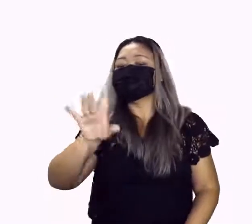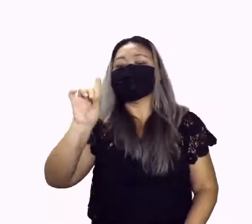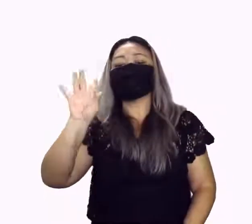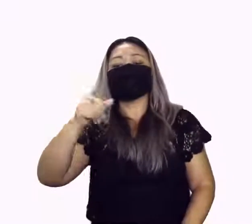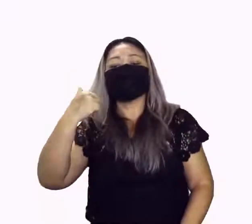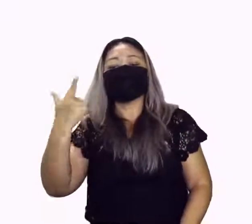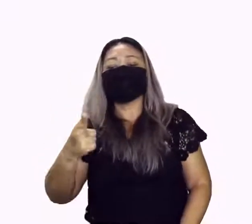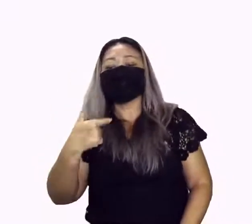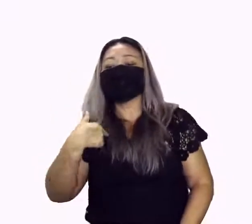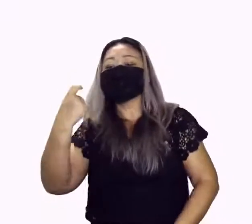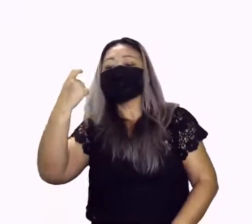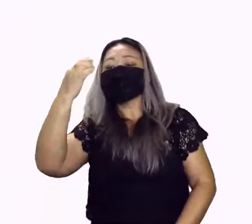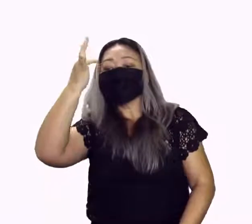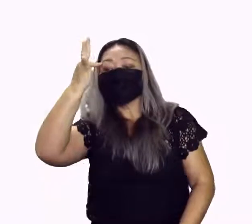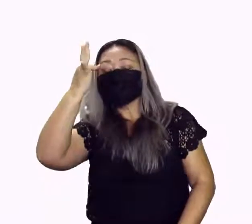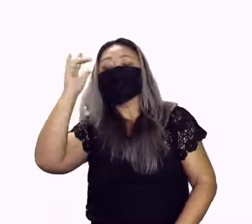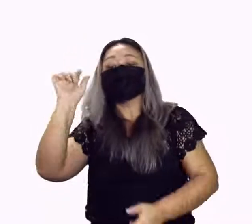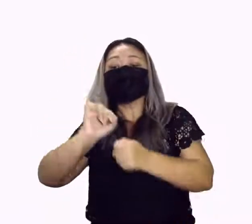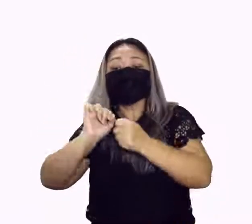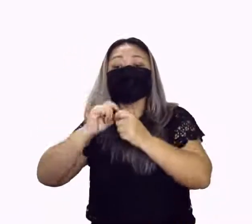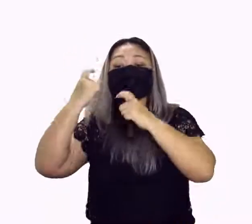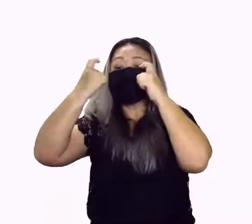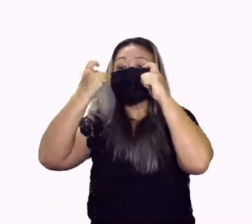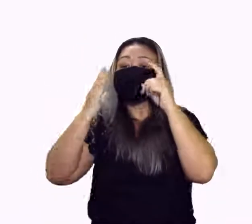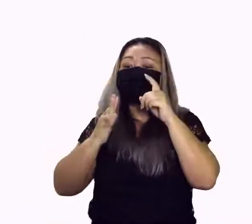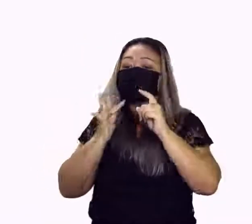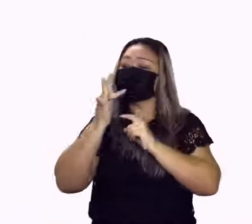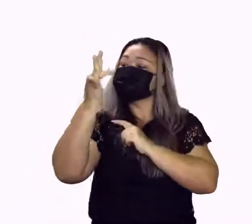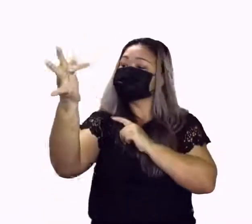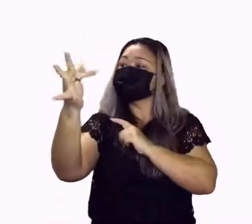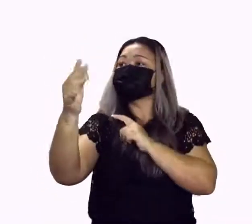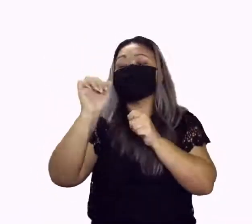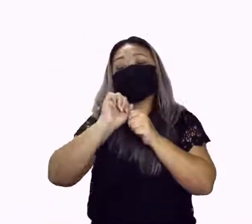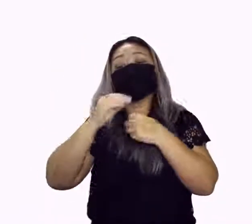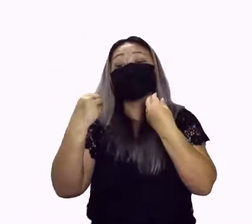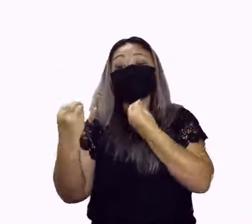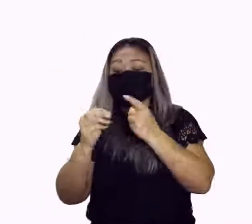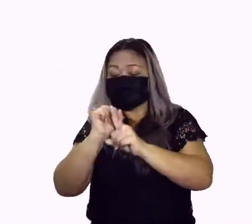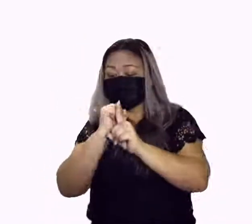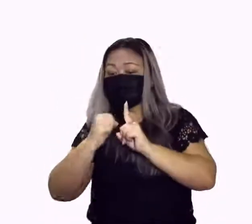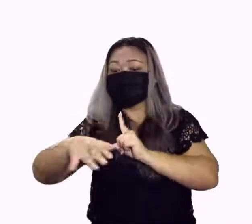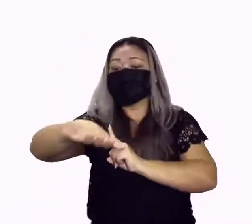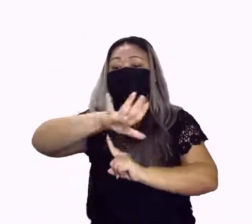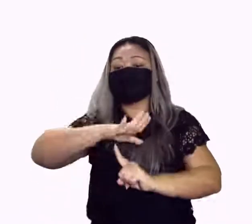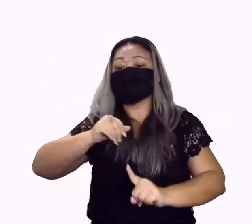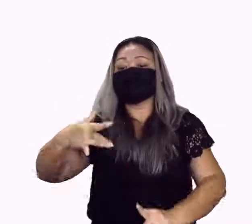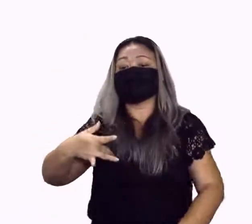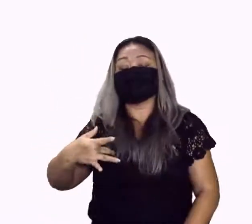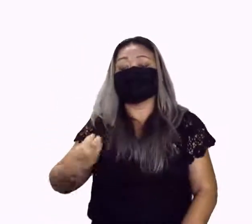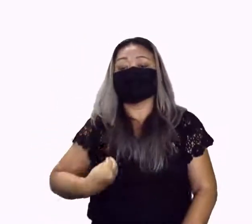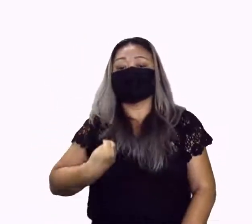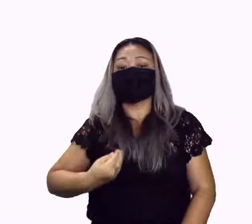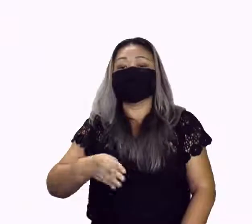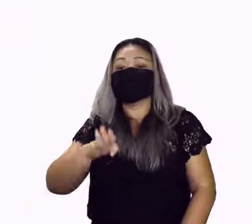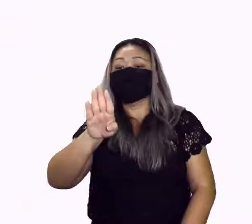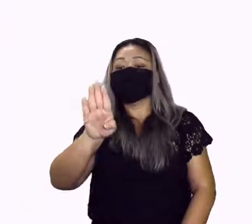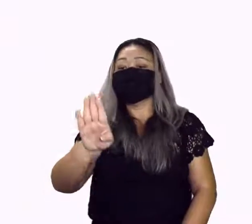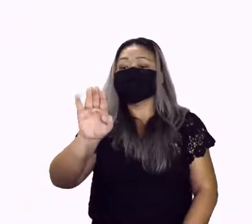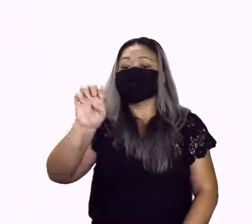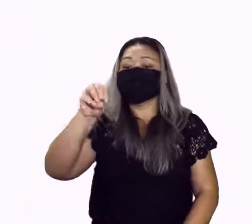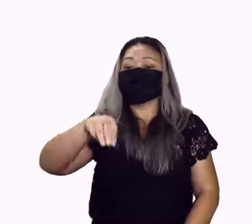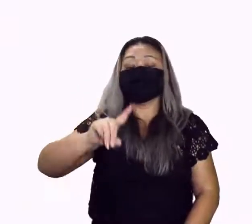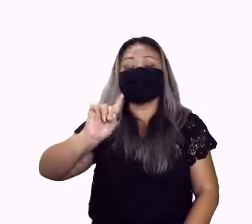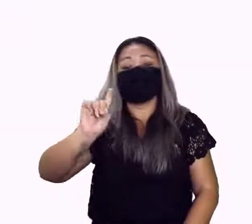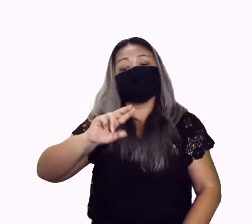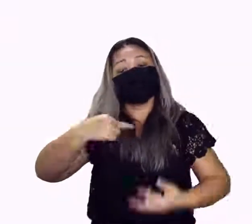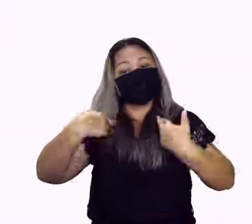As grandes preocupações do futuro dela é esse. O bem viver da sociedade. Não é ficar na rede só comendo e bebendo, não. Não é isso não,